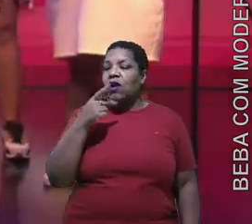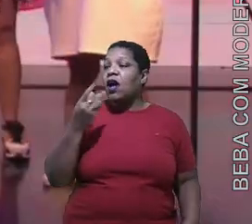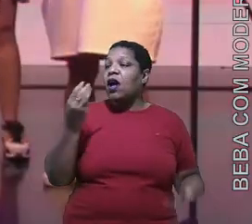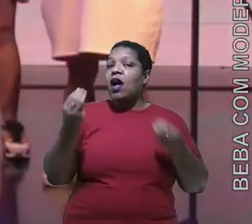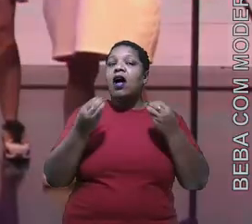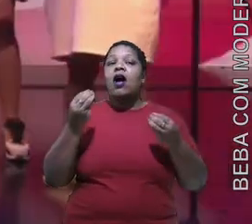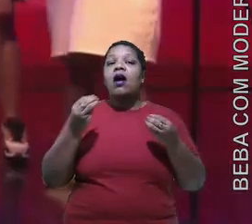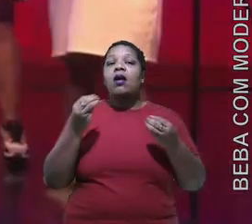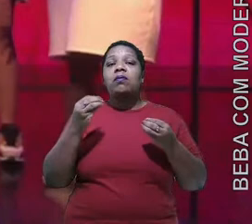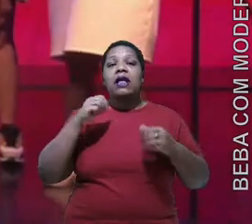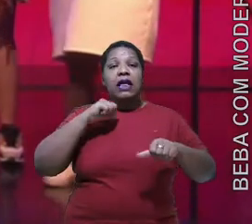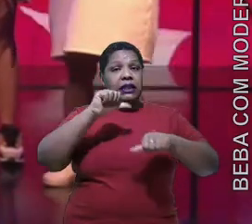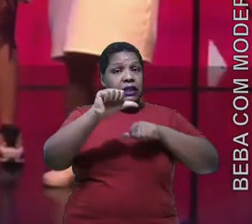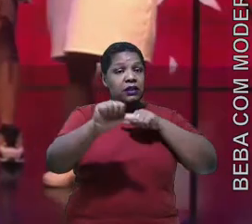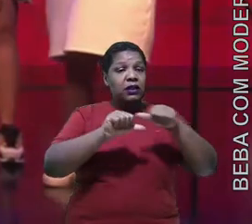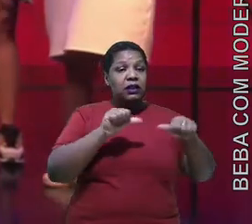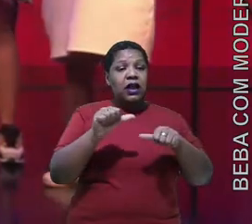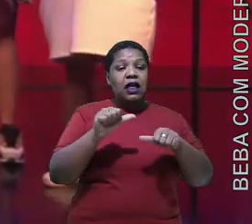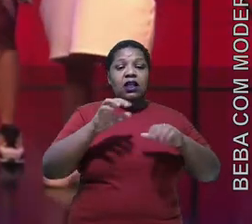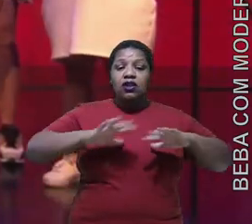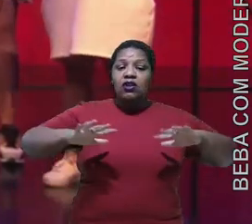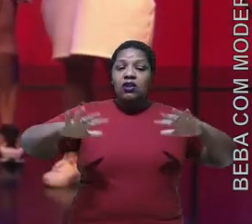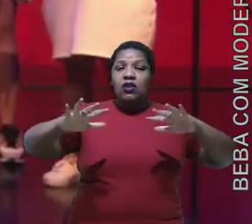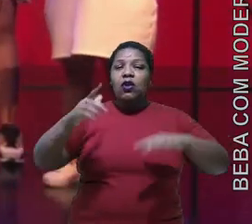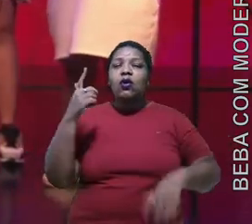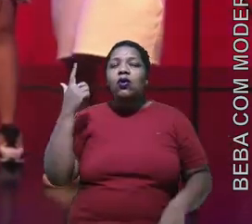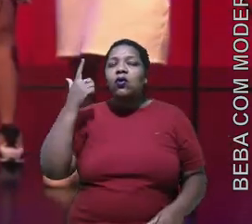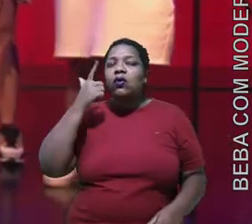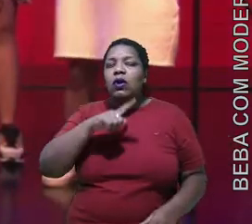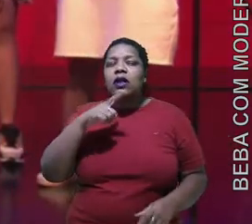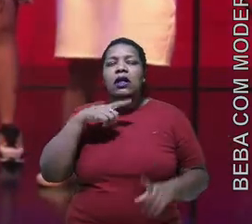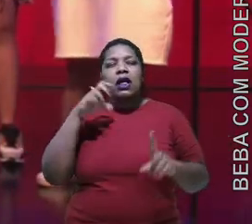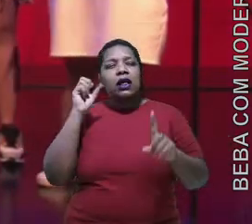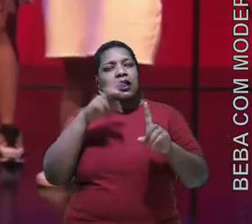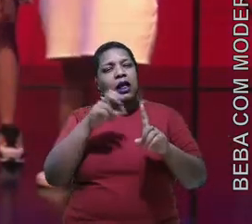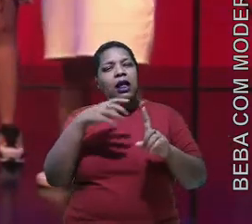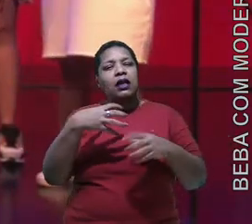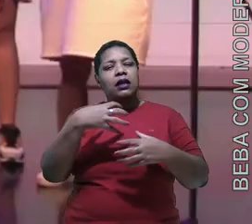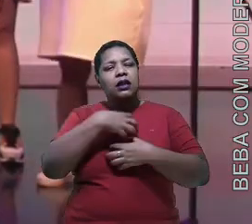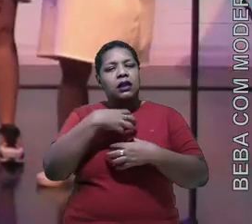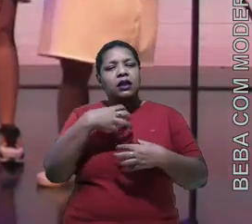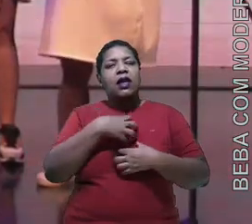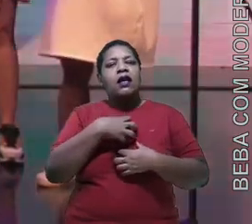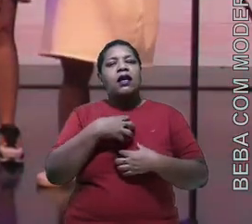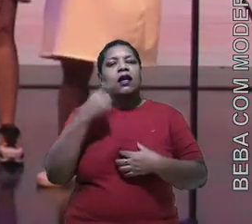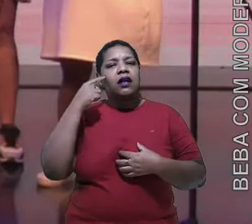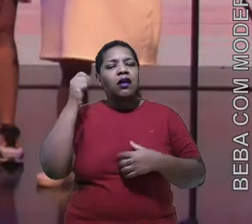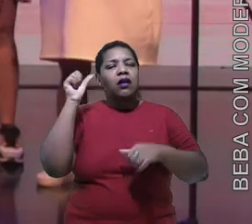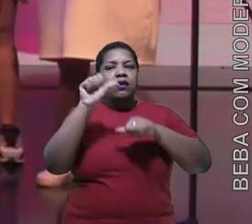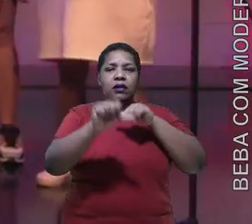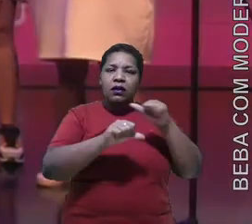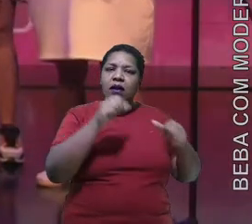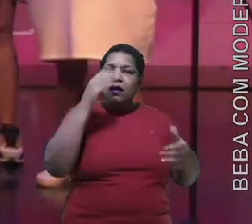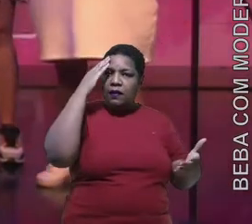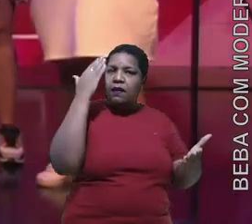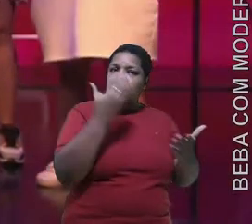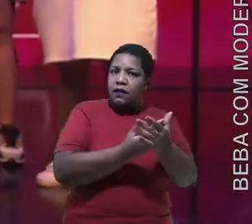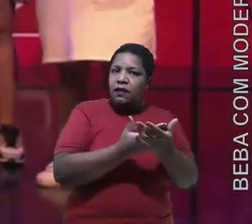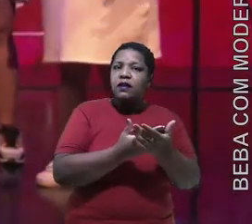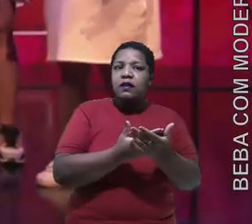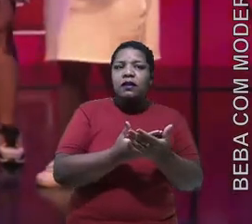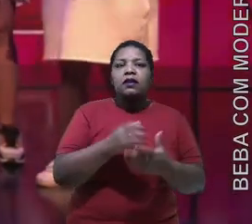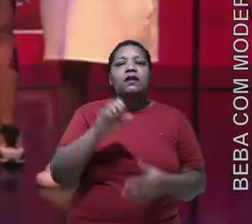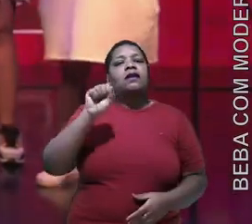as alterações de território conseguem interferir na maneira com que a gente compreende os ciclos Eu acredito muito que